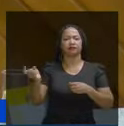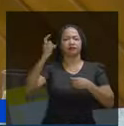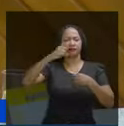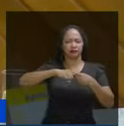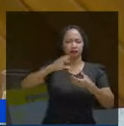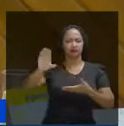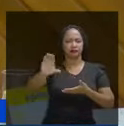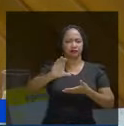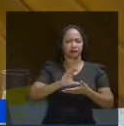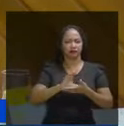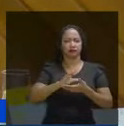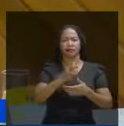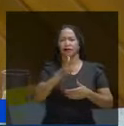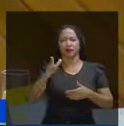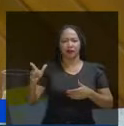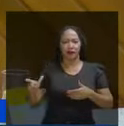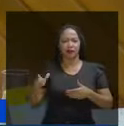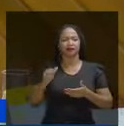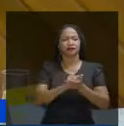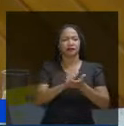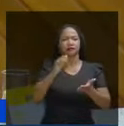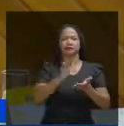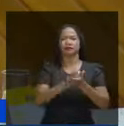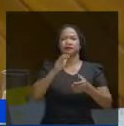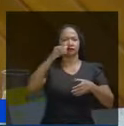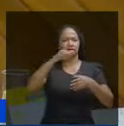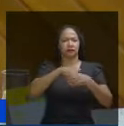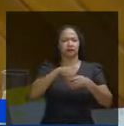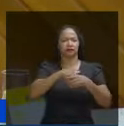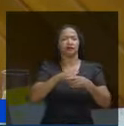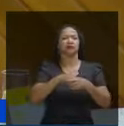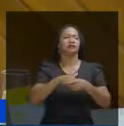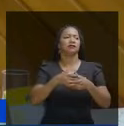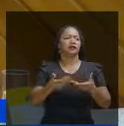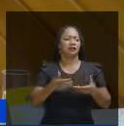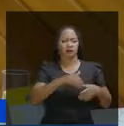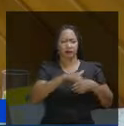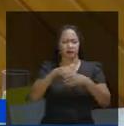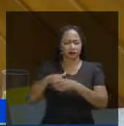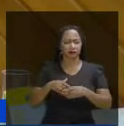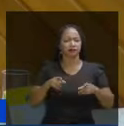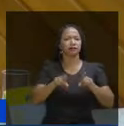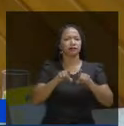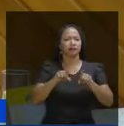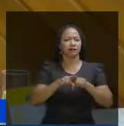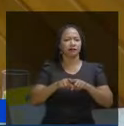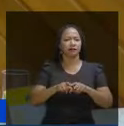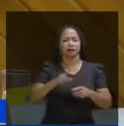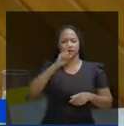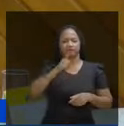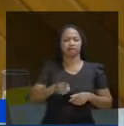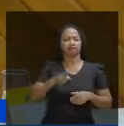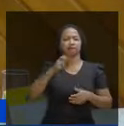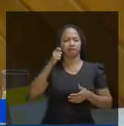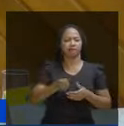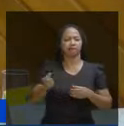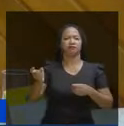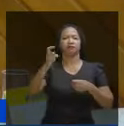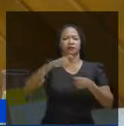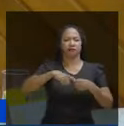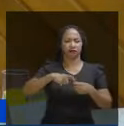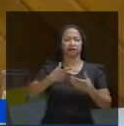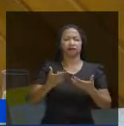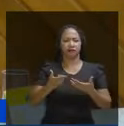de recursos, não houve aplicação de qualquer multa eleitoral pelo acórdão. Argumentou que a imposição de restituição de